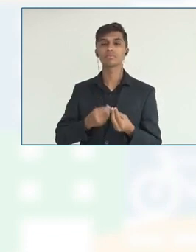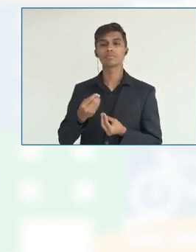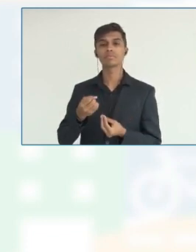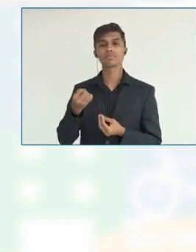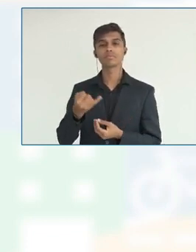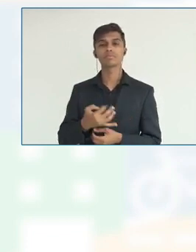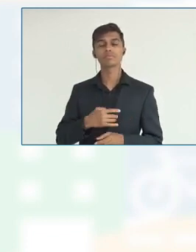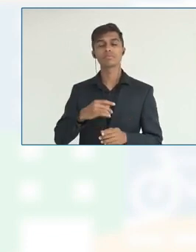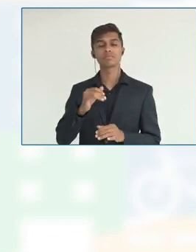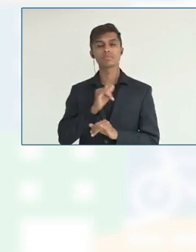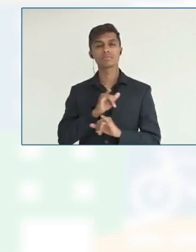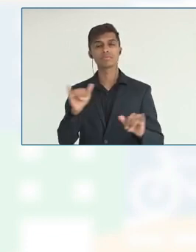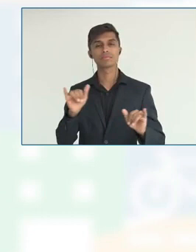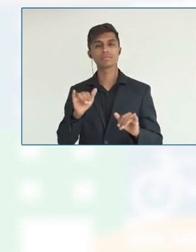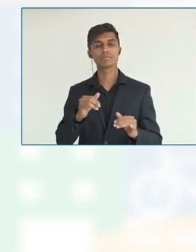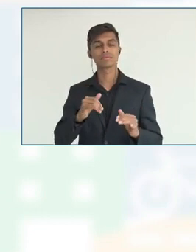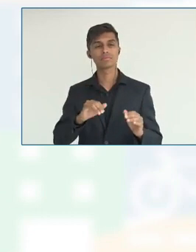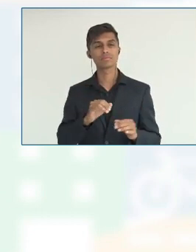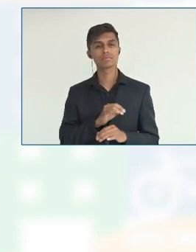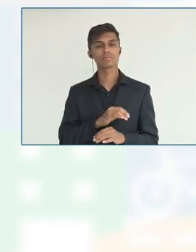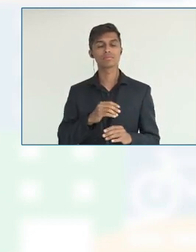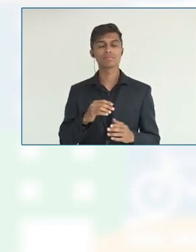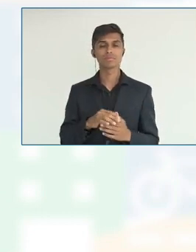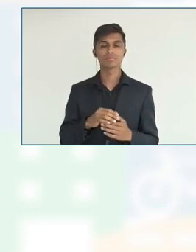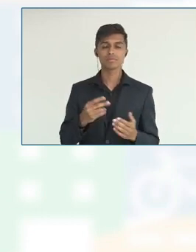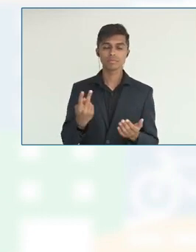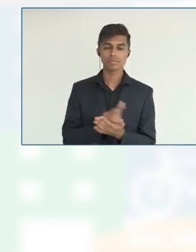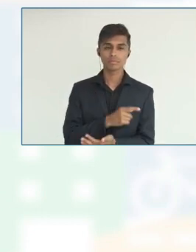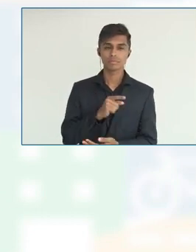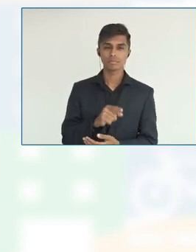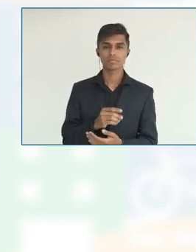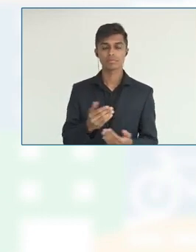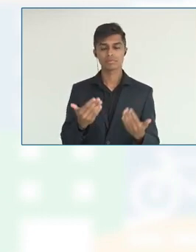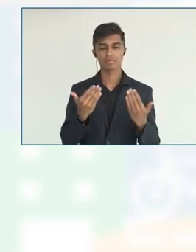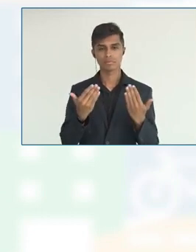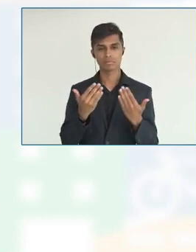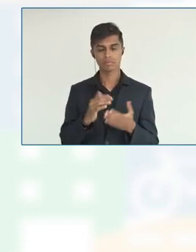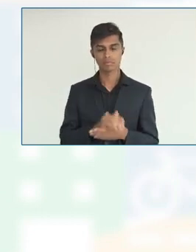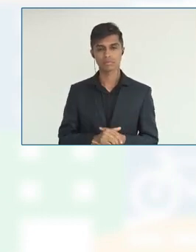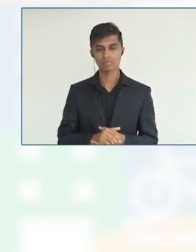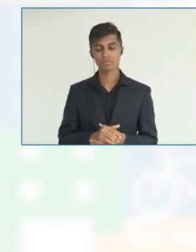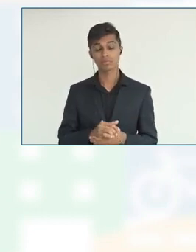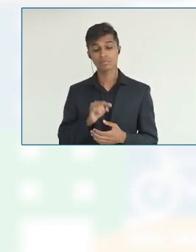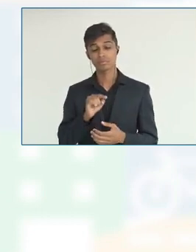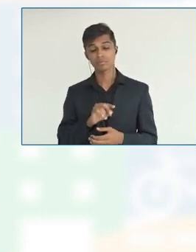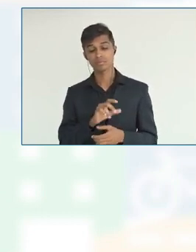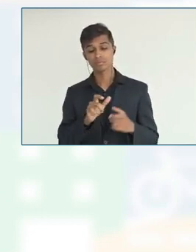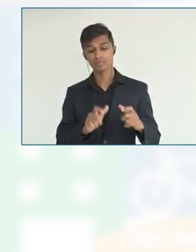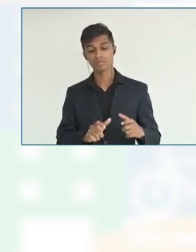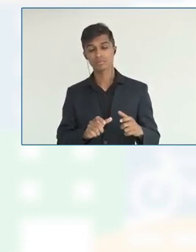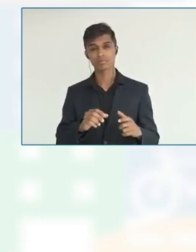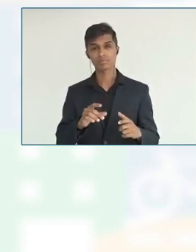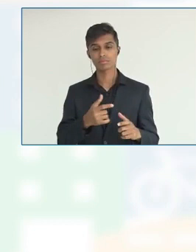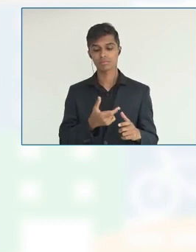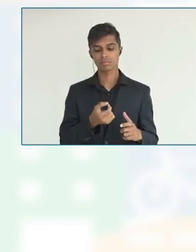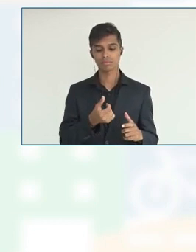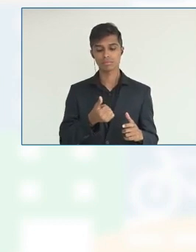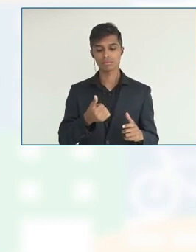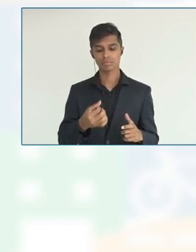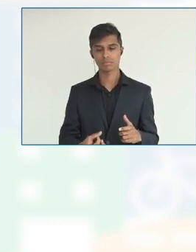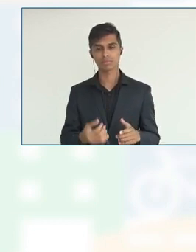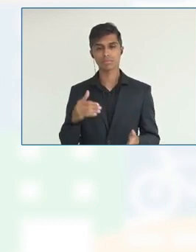número de notificações de casos suspeitos de intoxicação exógena, segundo o local de notificação, no período de 2010 a